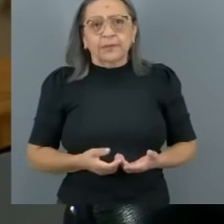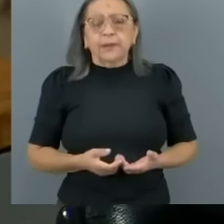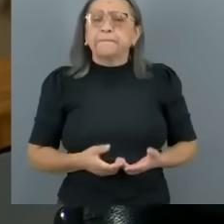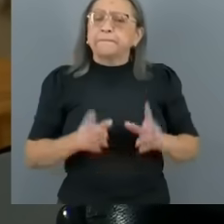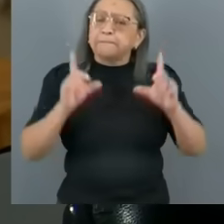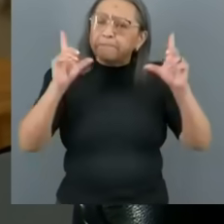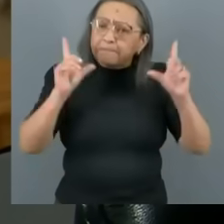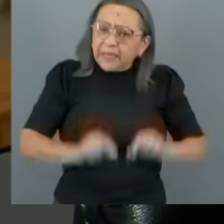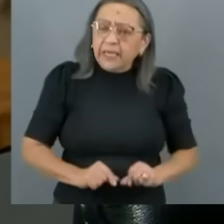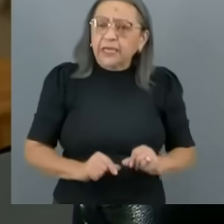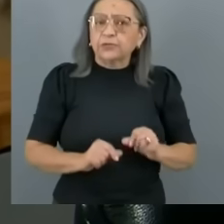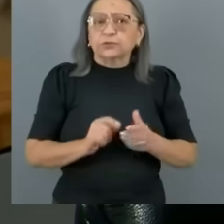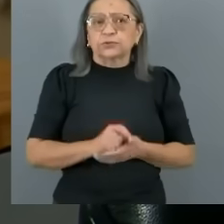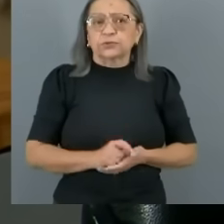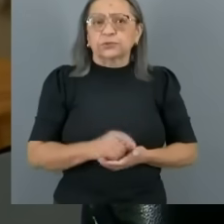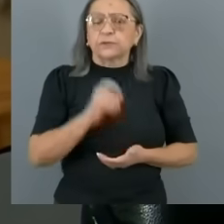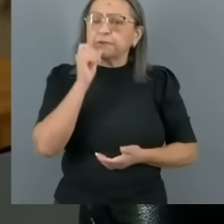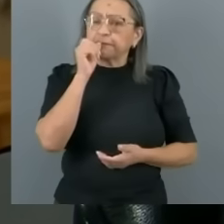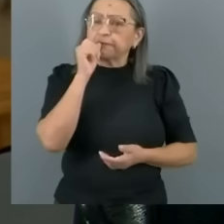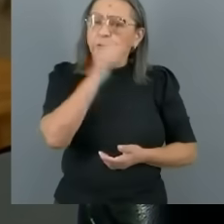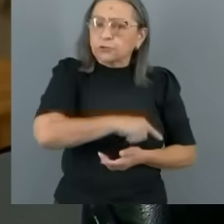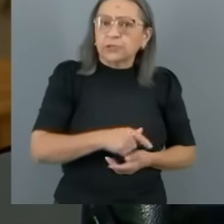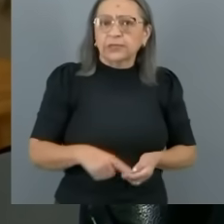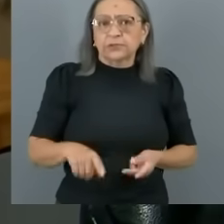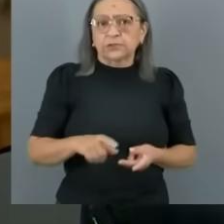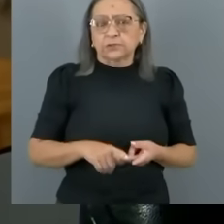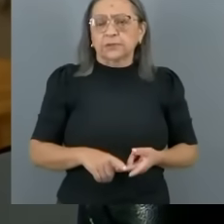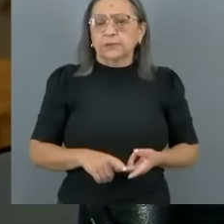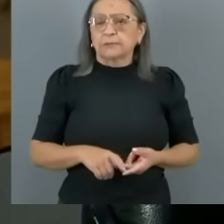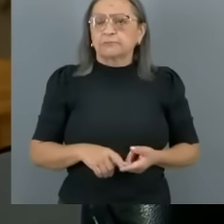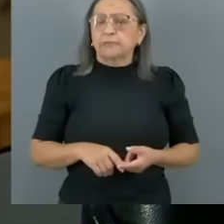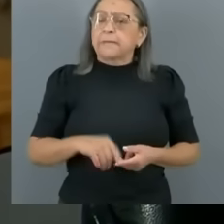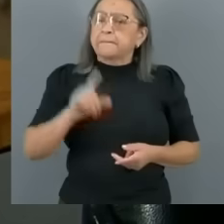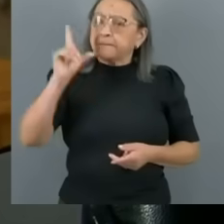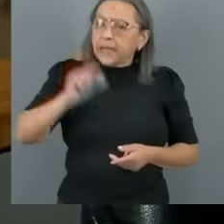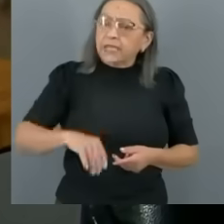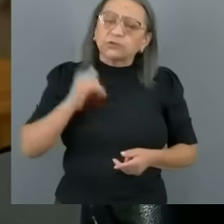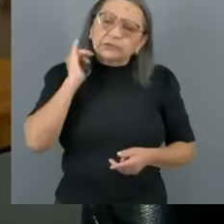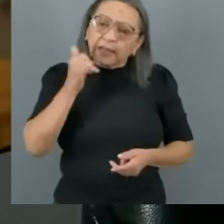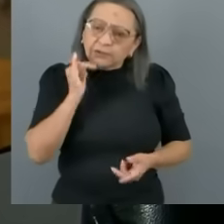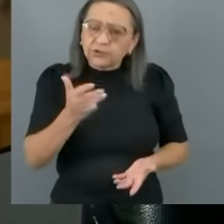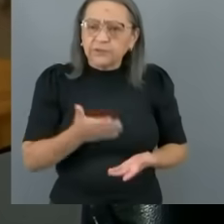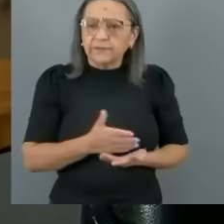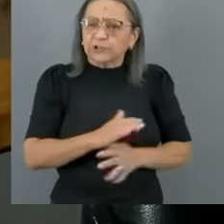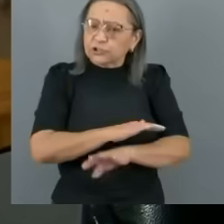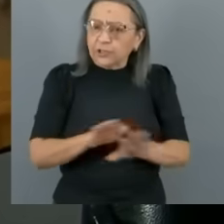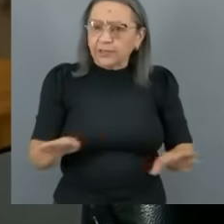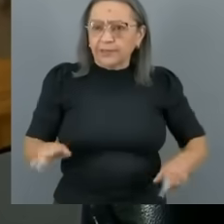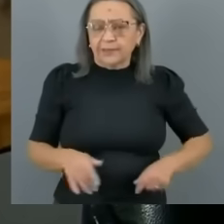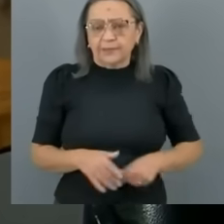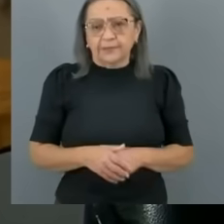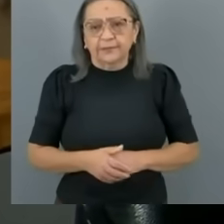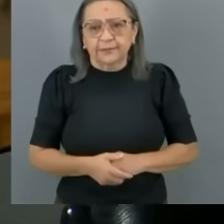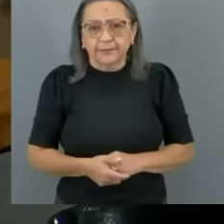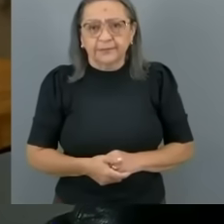hipocrisia, por favor, coloca na tela. Menos incoerência, menos narrativa.